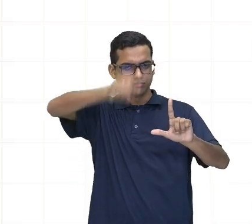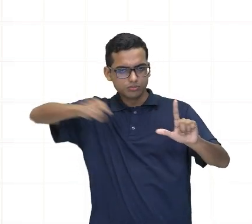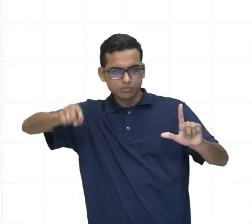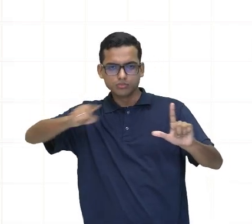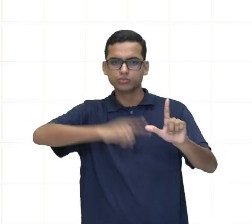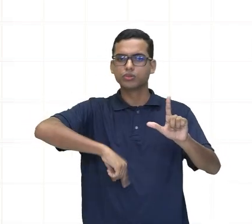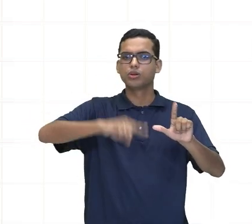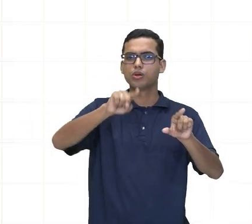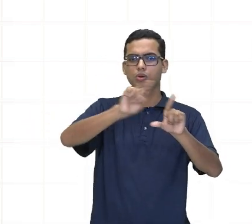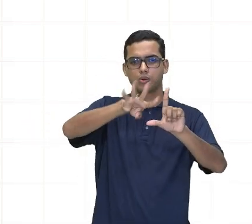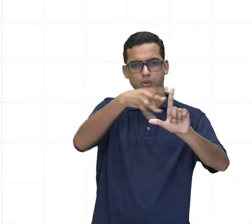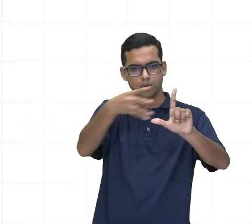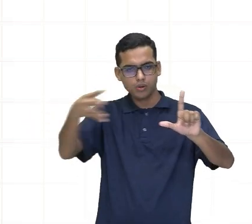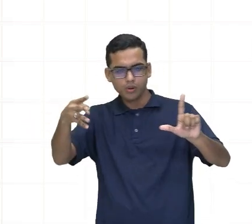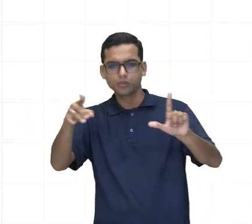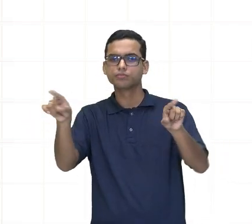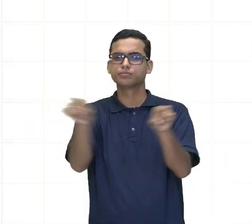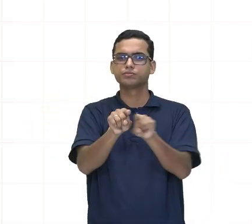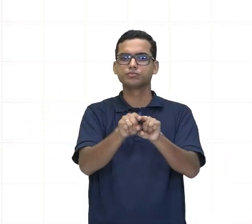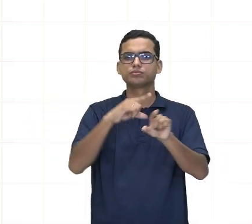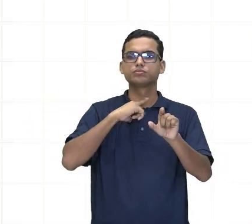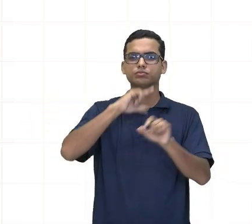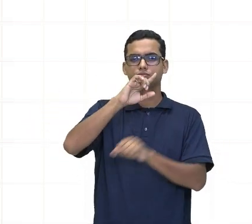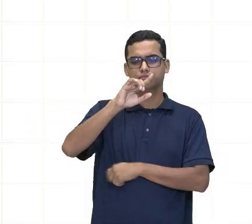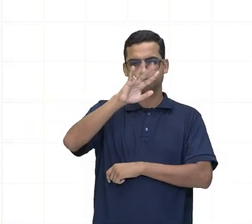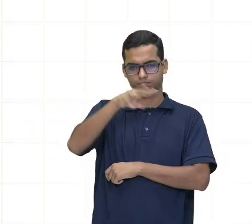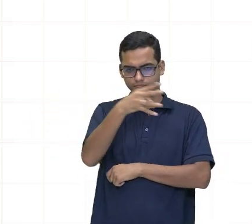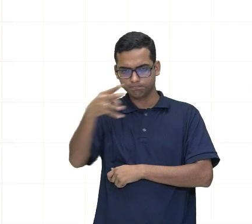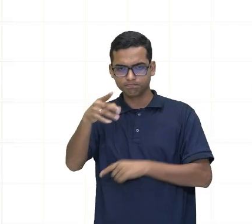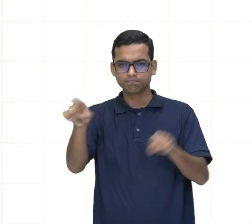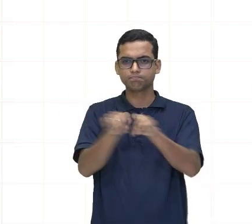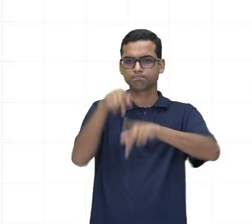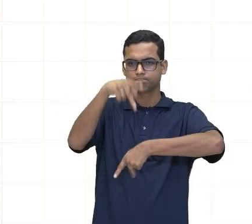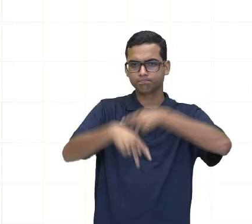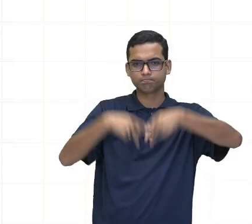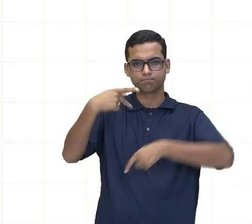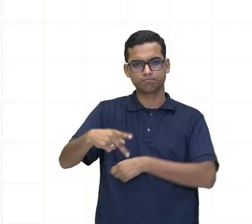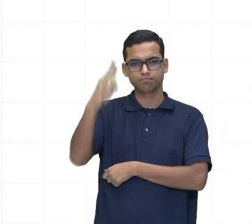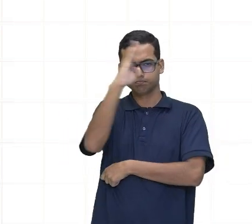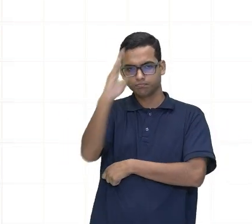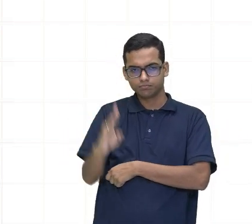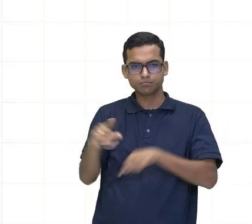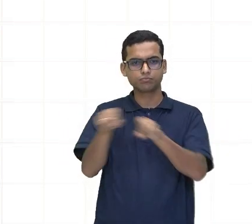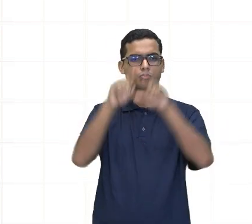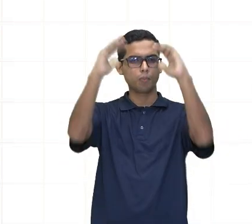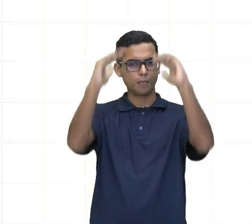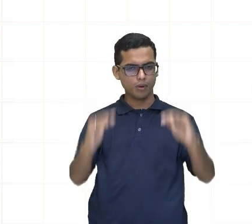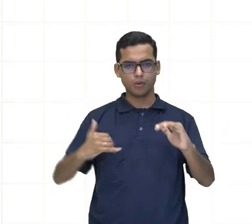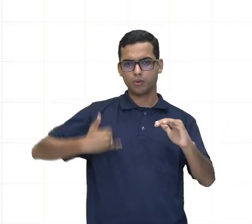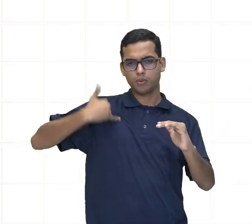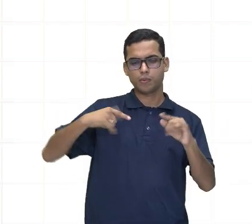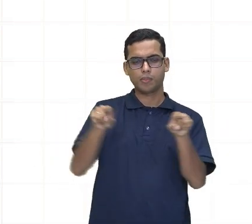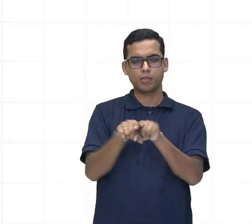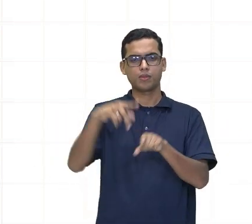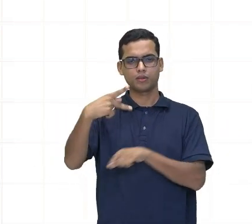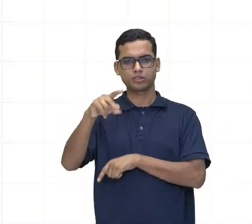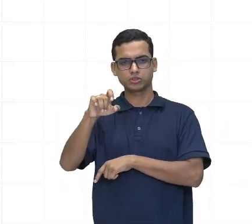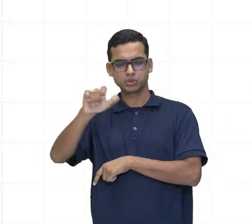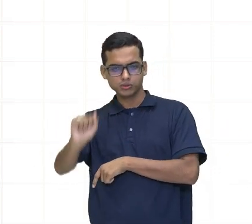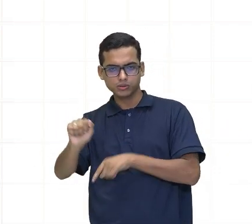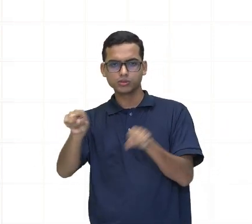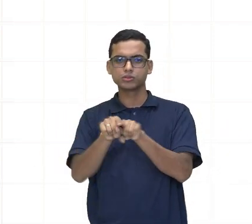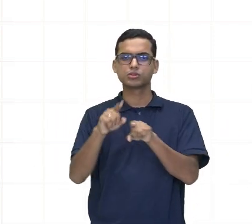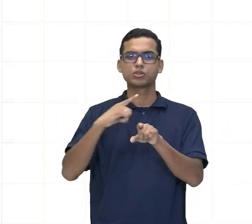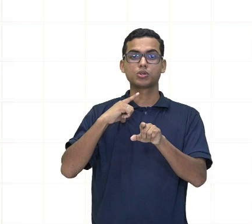gráficos, tabelas e quadros. População brasileira, pirâmide etário, PEA, que é população